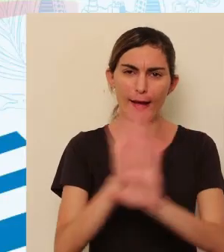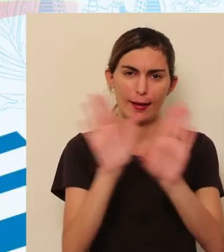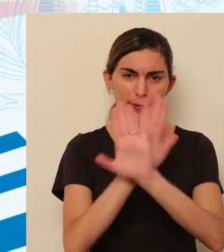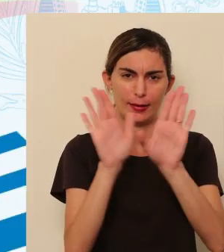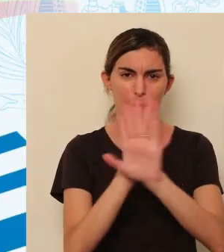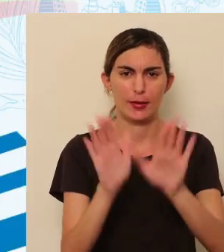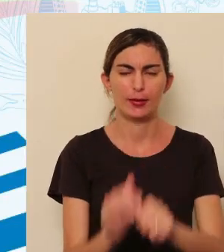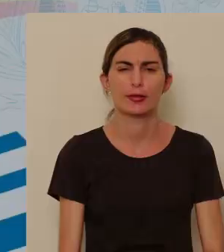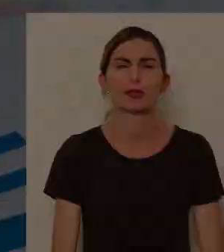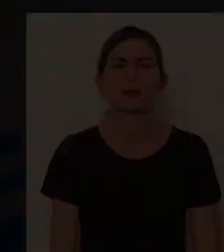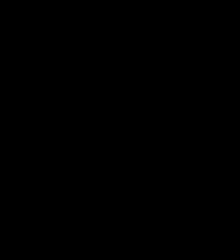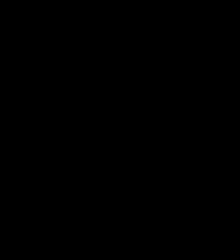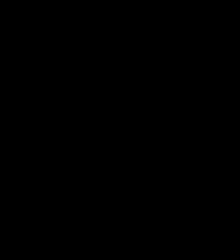Até mais!